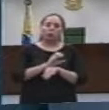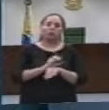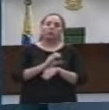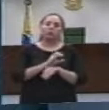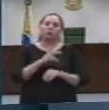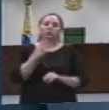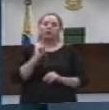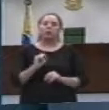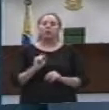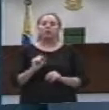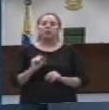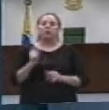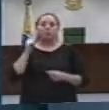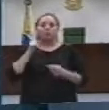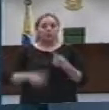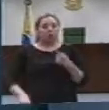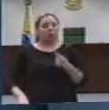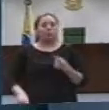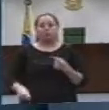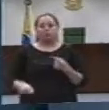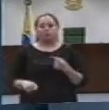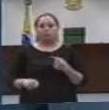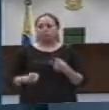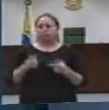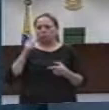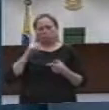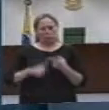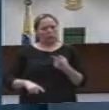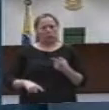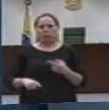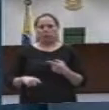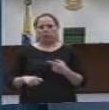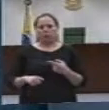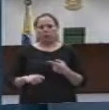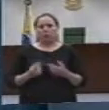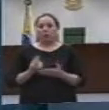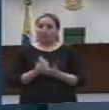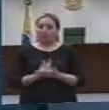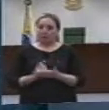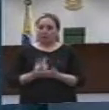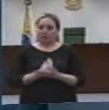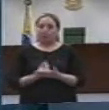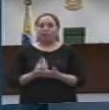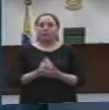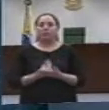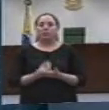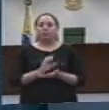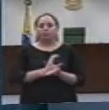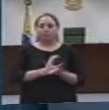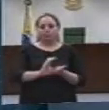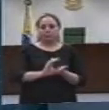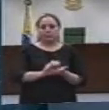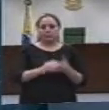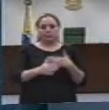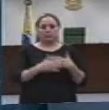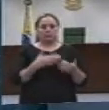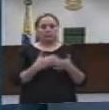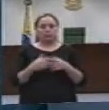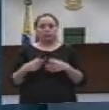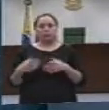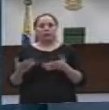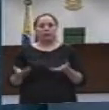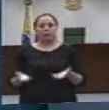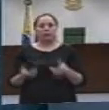ela Veda claramente é o financiamento ou subsídio a qualquer